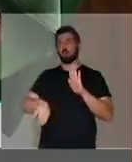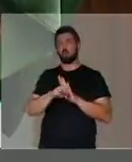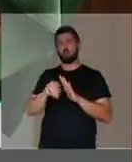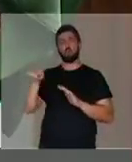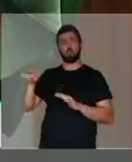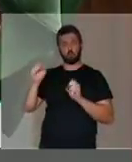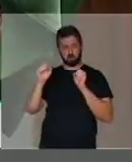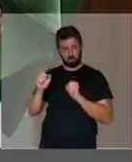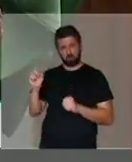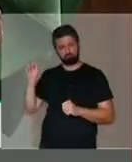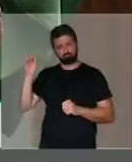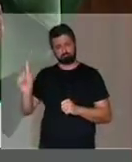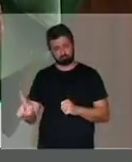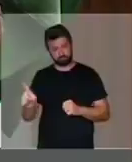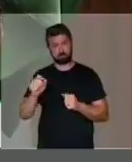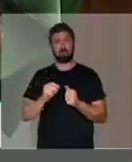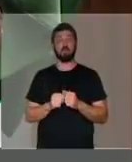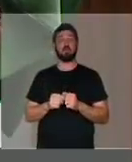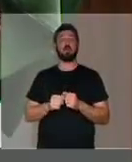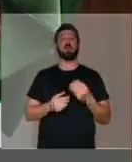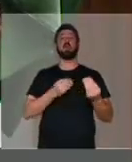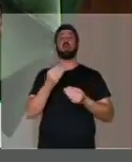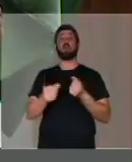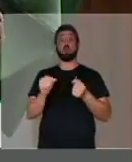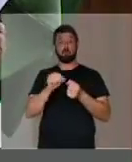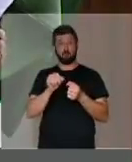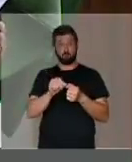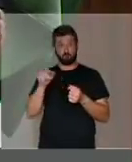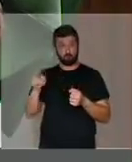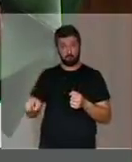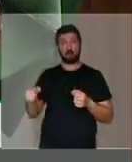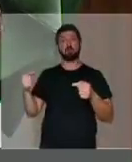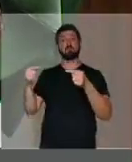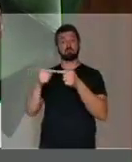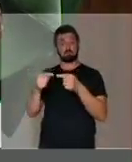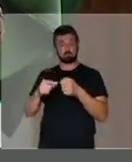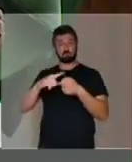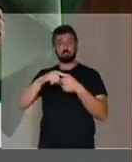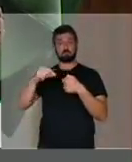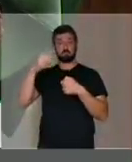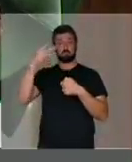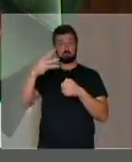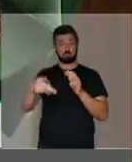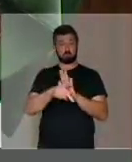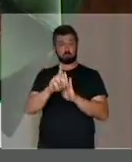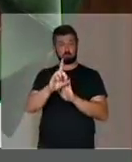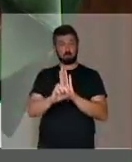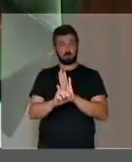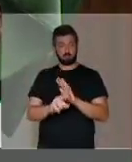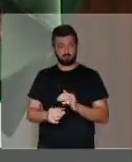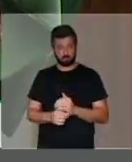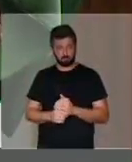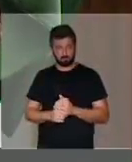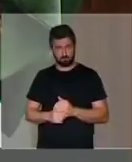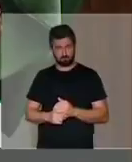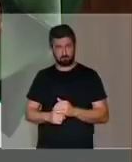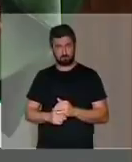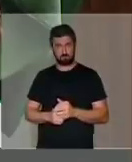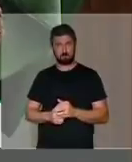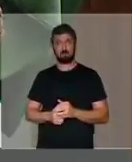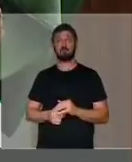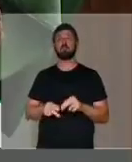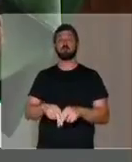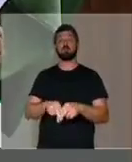quinto lugar, as condições de execução da medida estão presentes no artigo 3º do decreto. Nesse